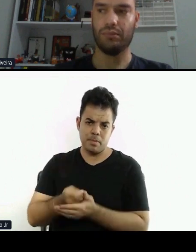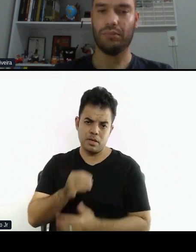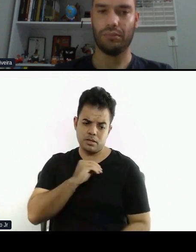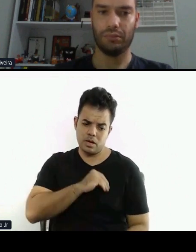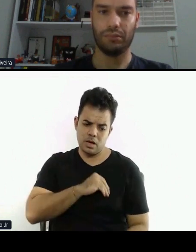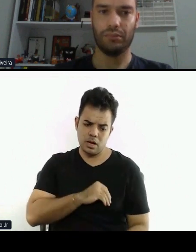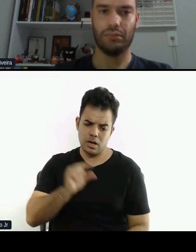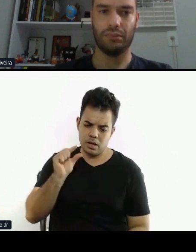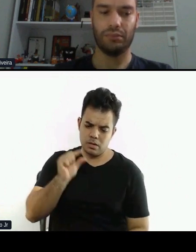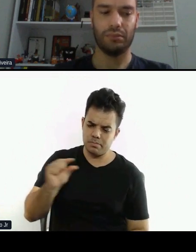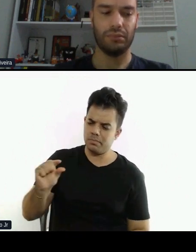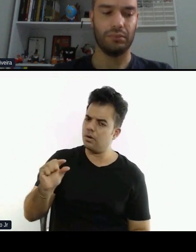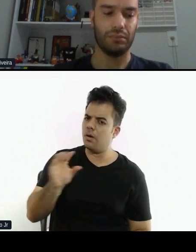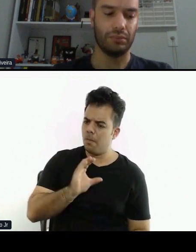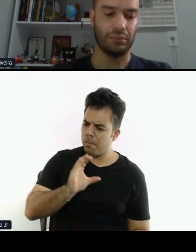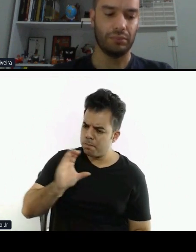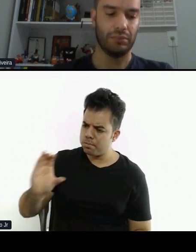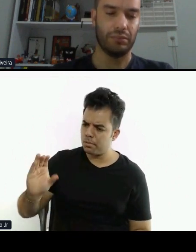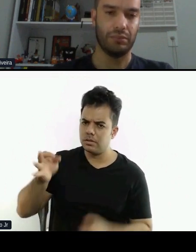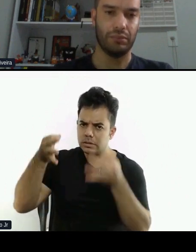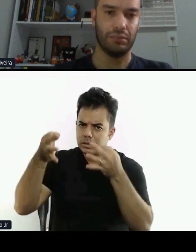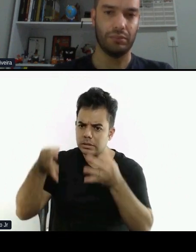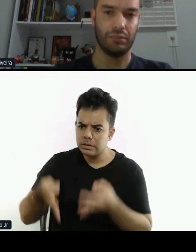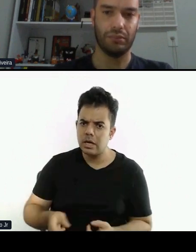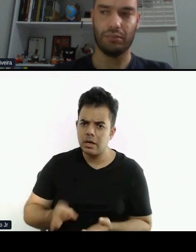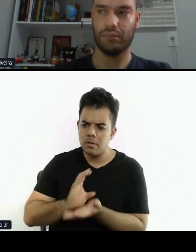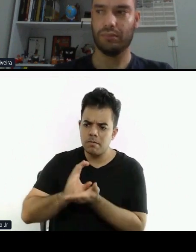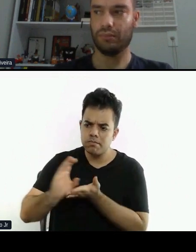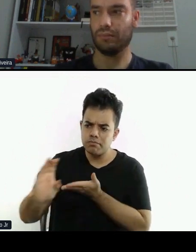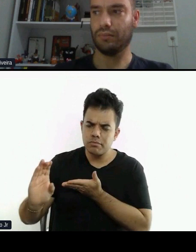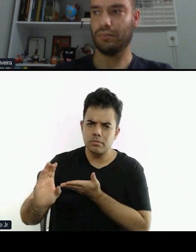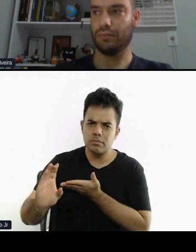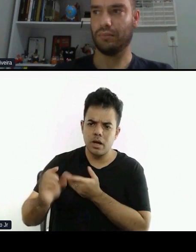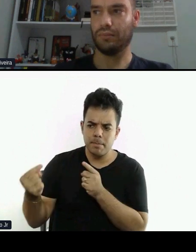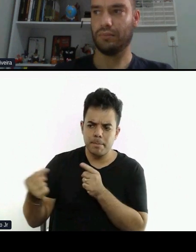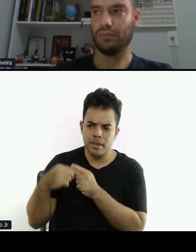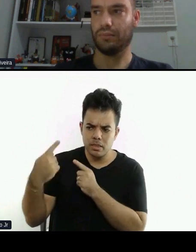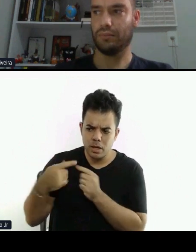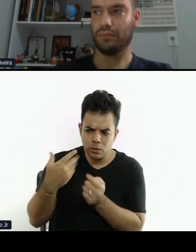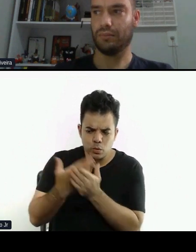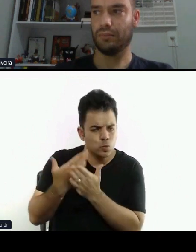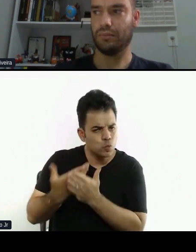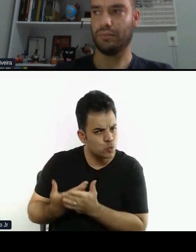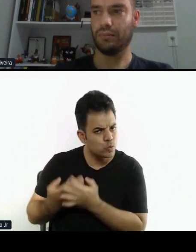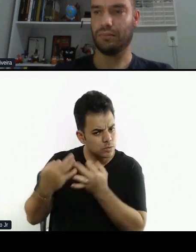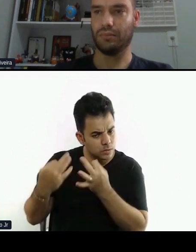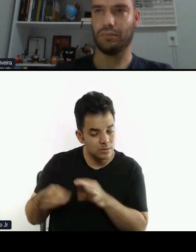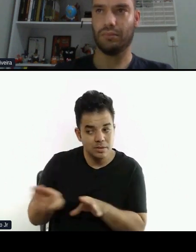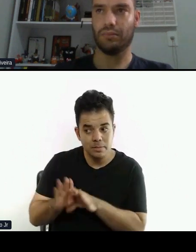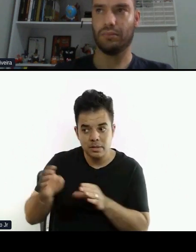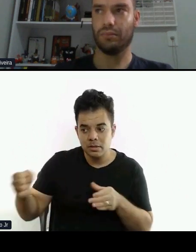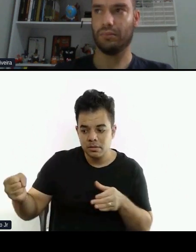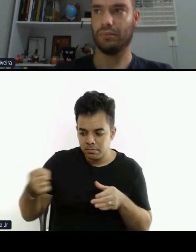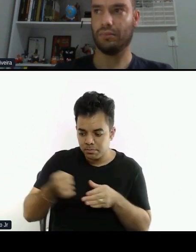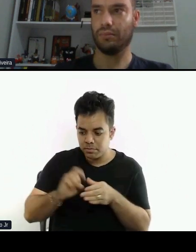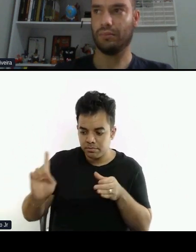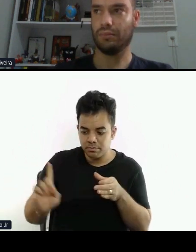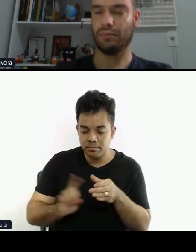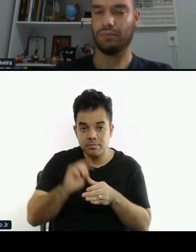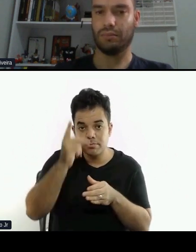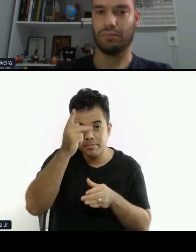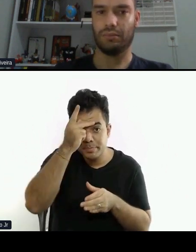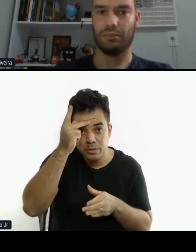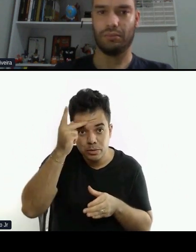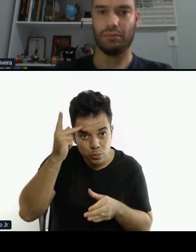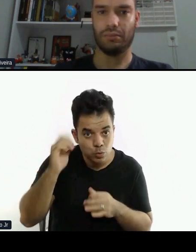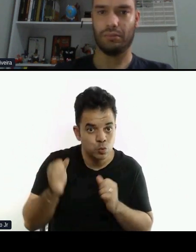E naturalmente você precisa o quê? Lá dentro, né? Você recebeu a pessoa com deficiência, você tem que adequar